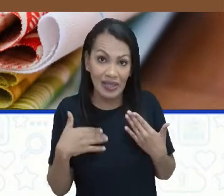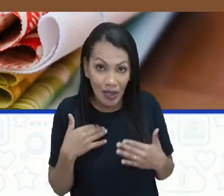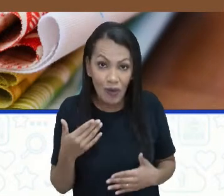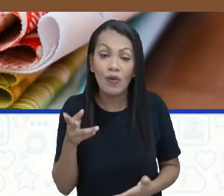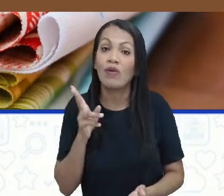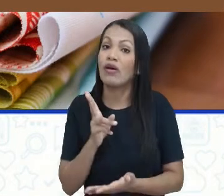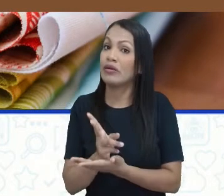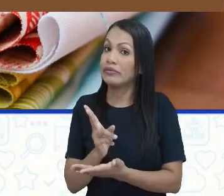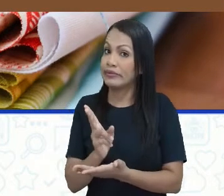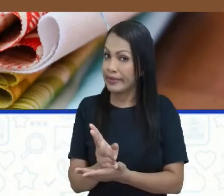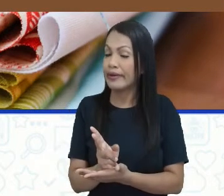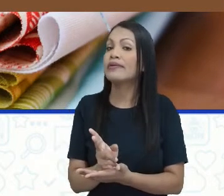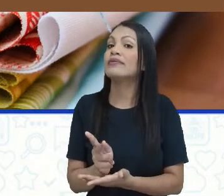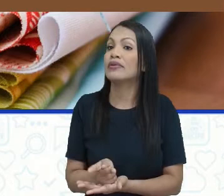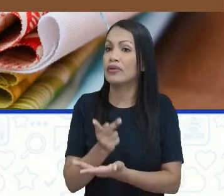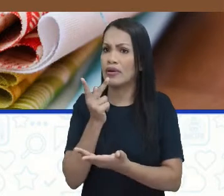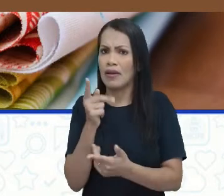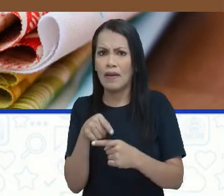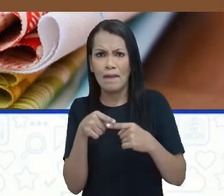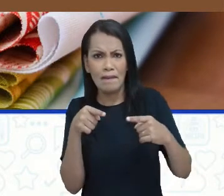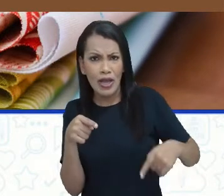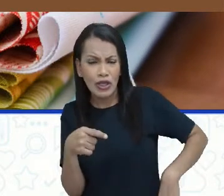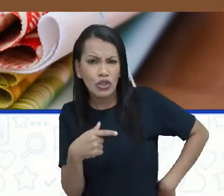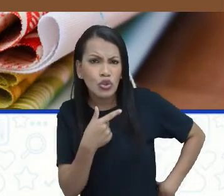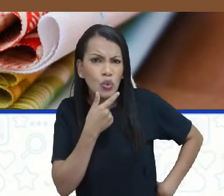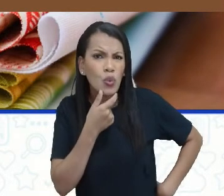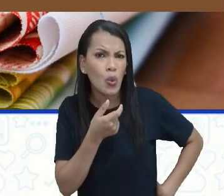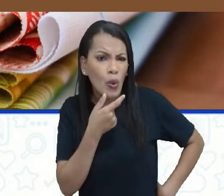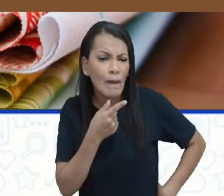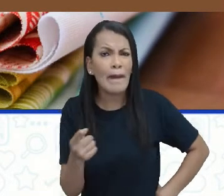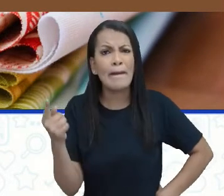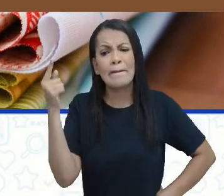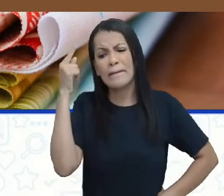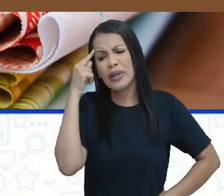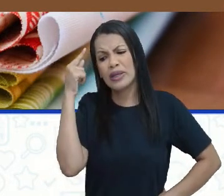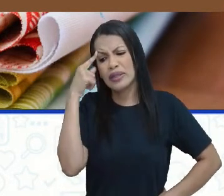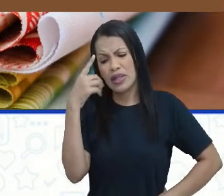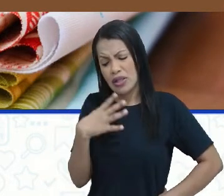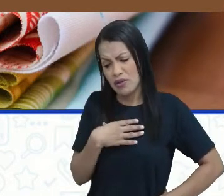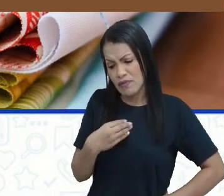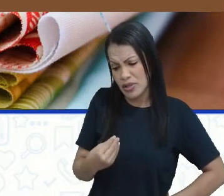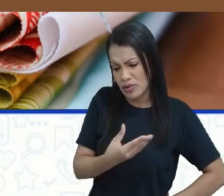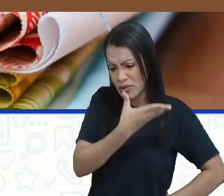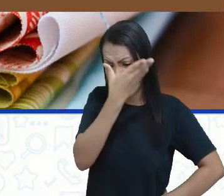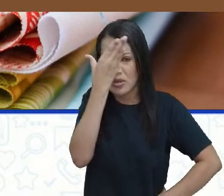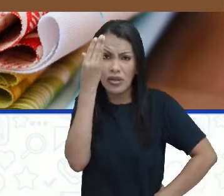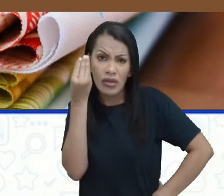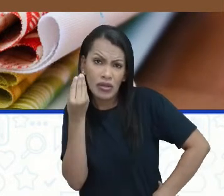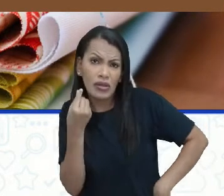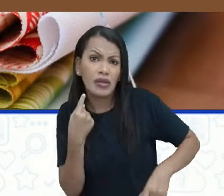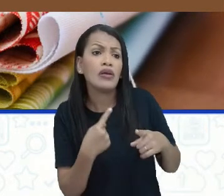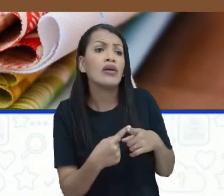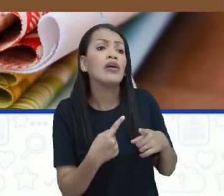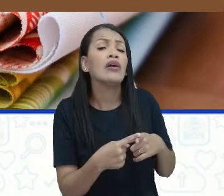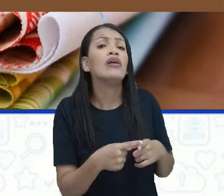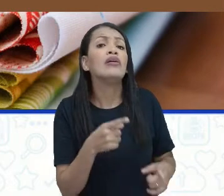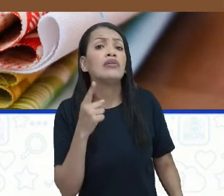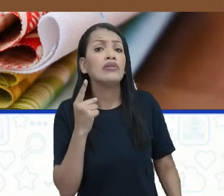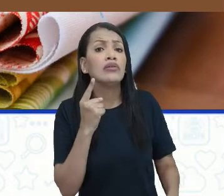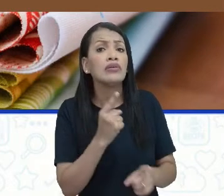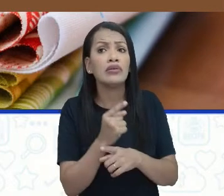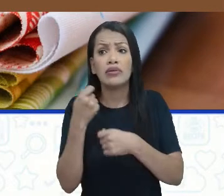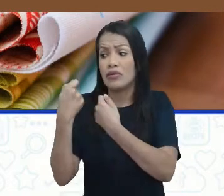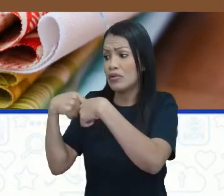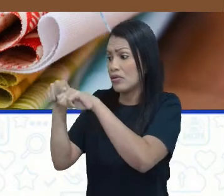né? Mas se o homem tinha pensado em filhos, logo os esqueceu. Porque, descoberto o poder do tear, em mais